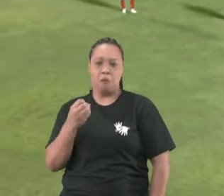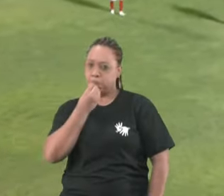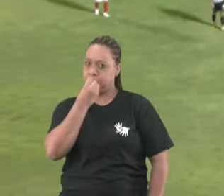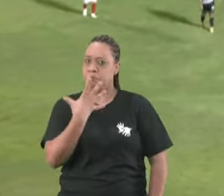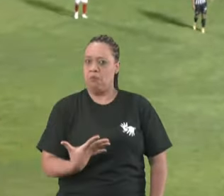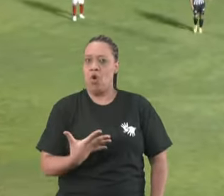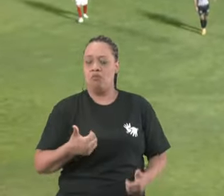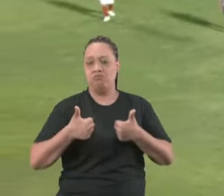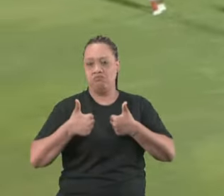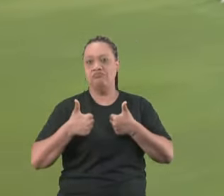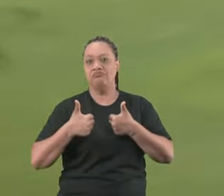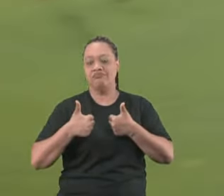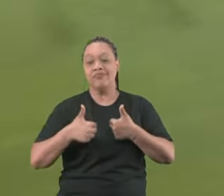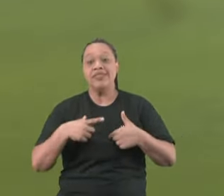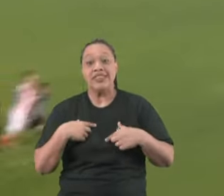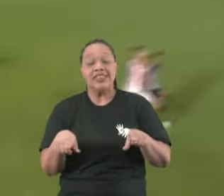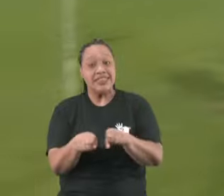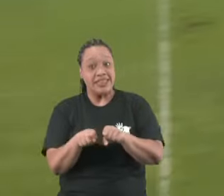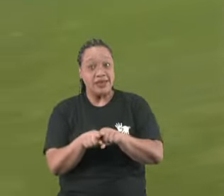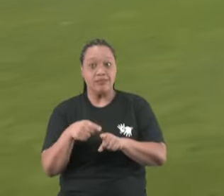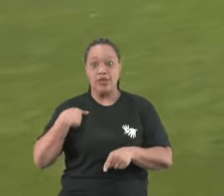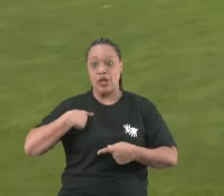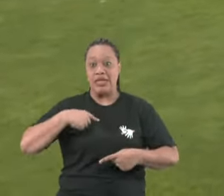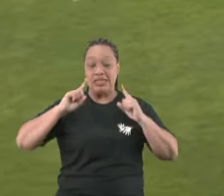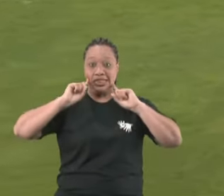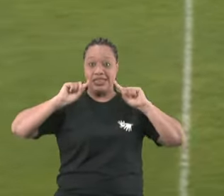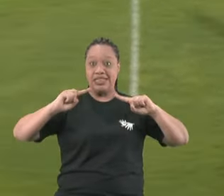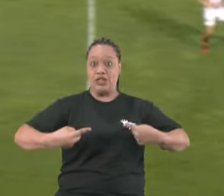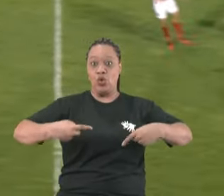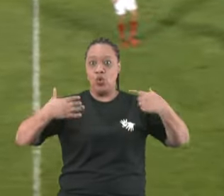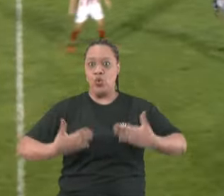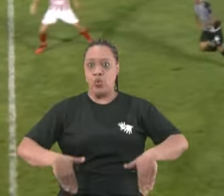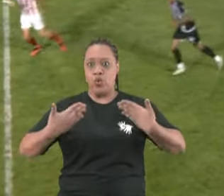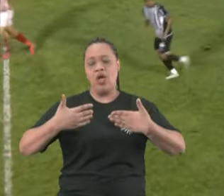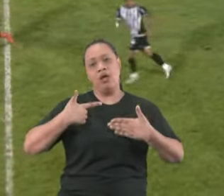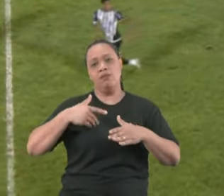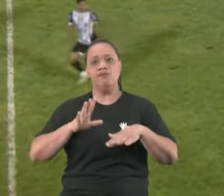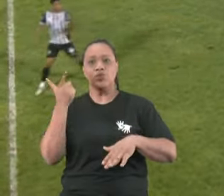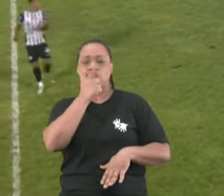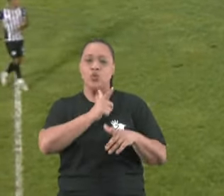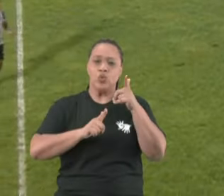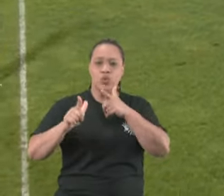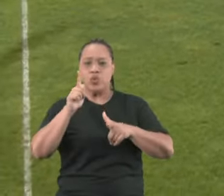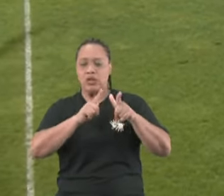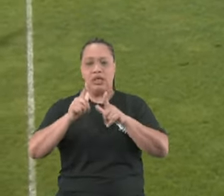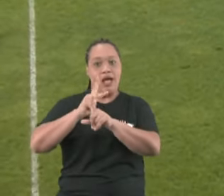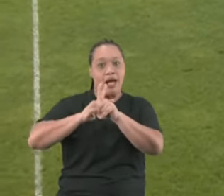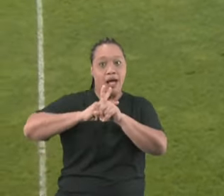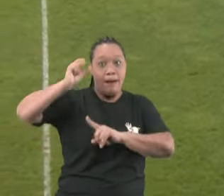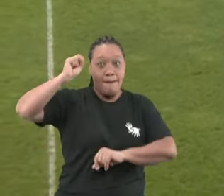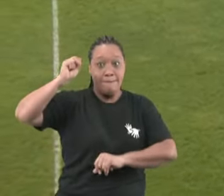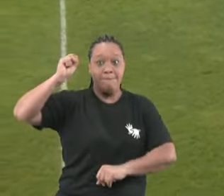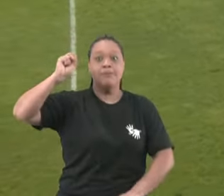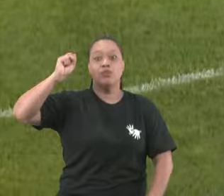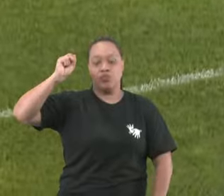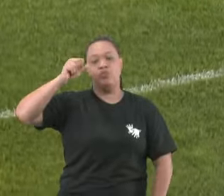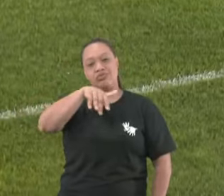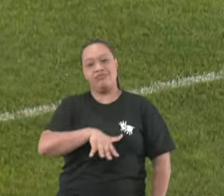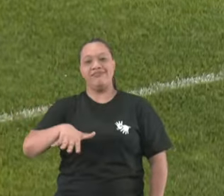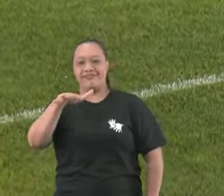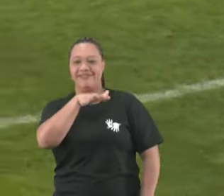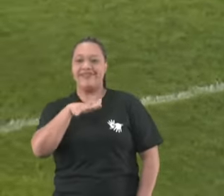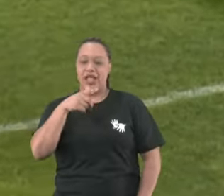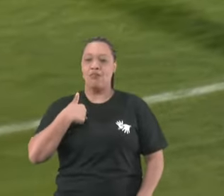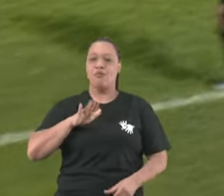Agora, uma decisão em que você abre uma vantagem para ser campeão, nesse cenário, o